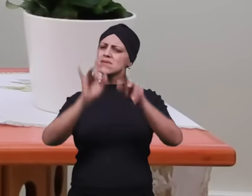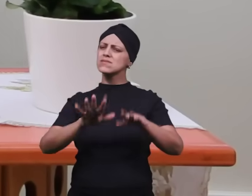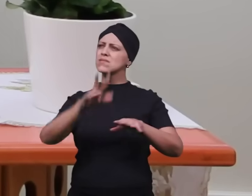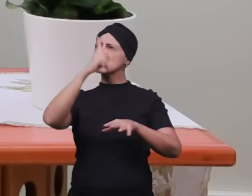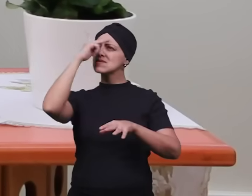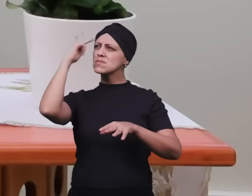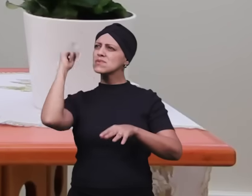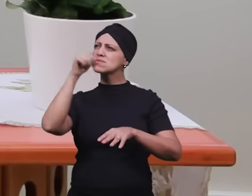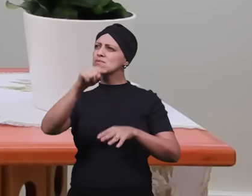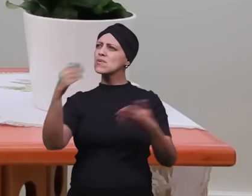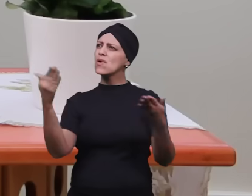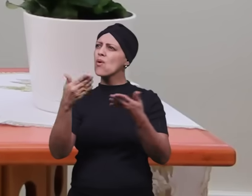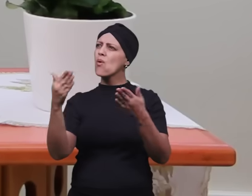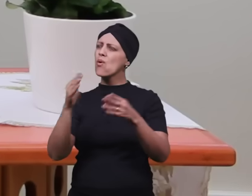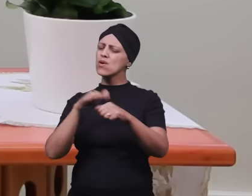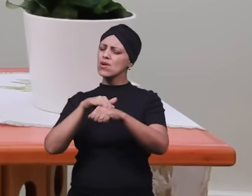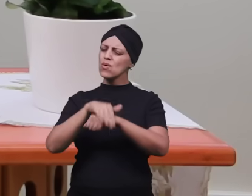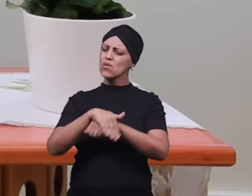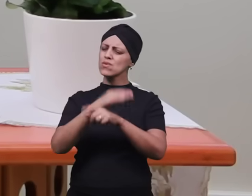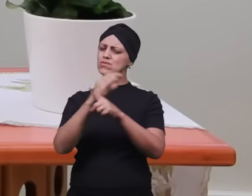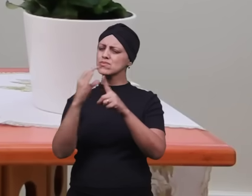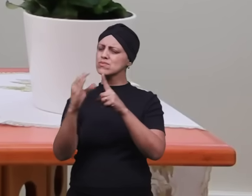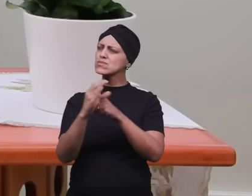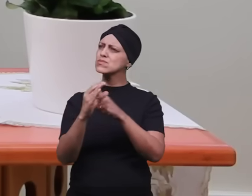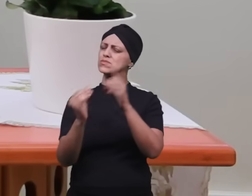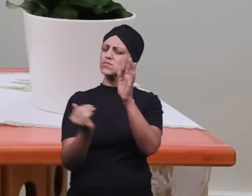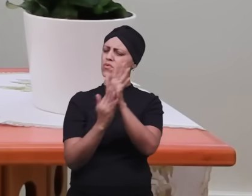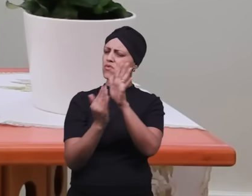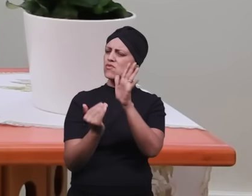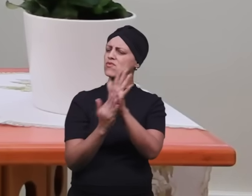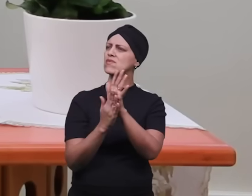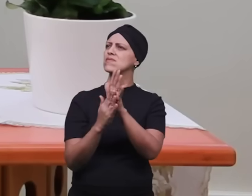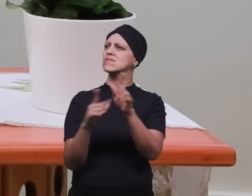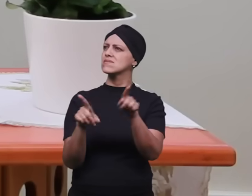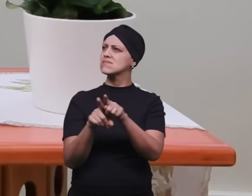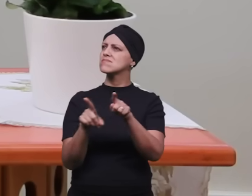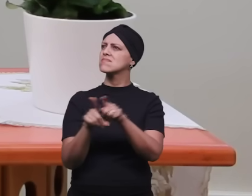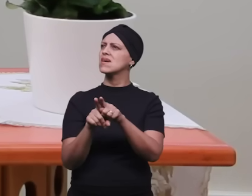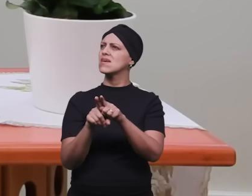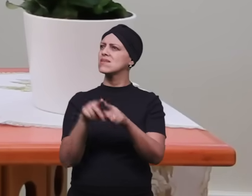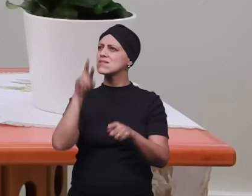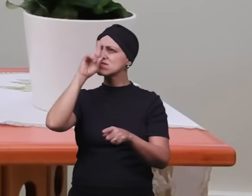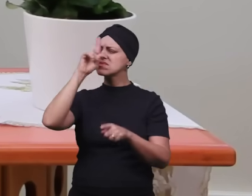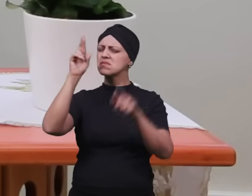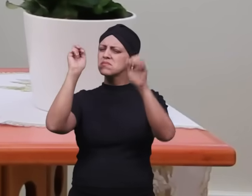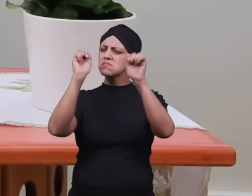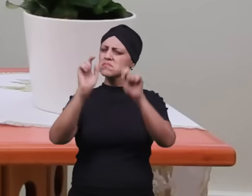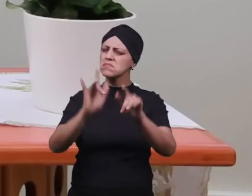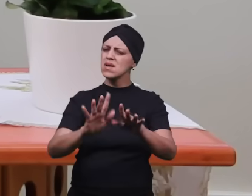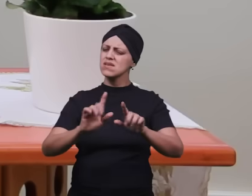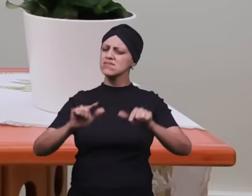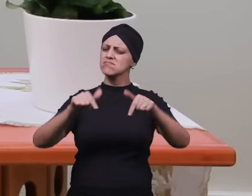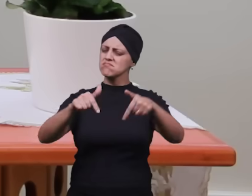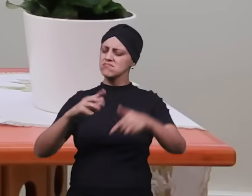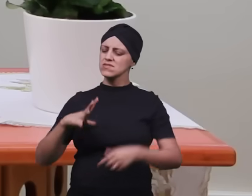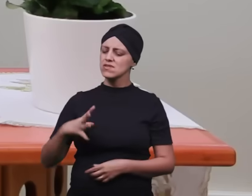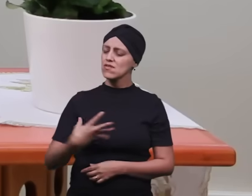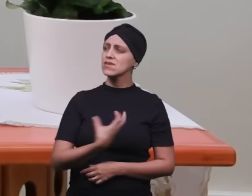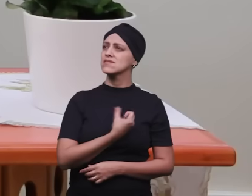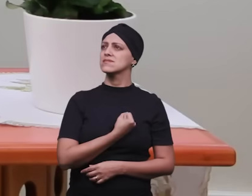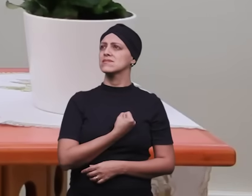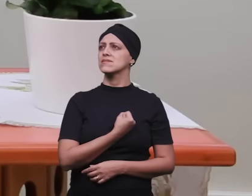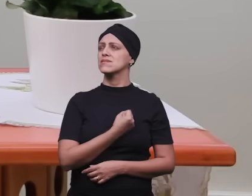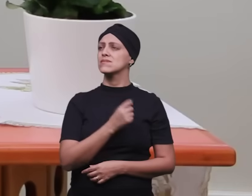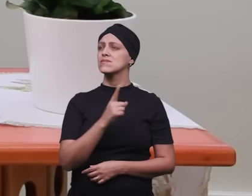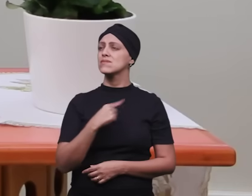aqueles que ouviram a Tua Palavra nessa noite, ouviram os Teus louvores e a Tua obra se complete em cada coração para a salvação.